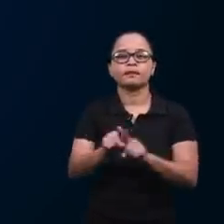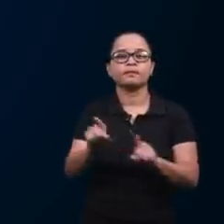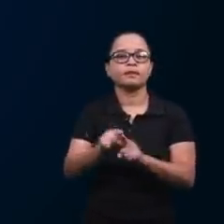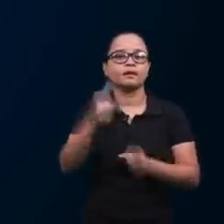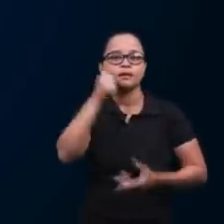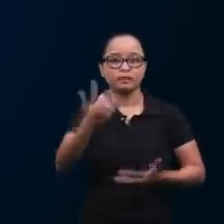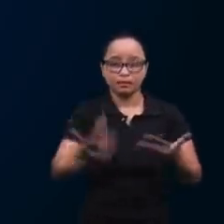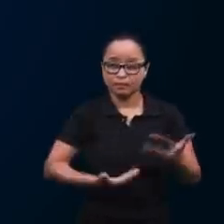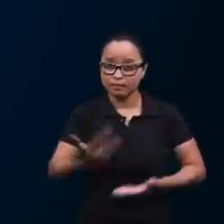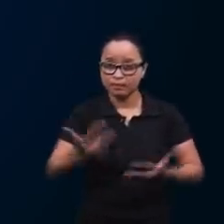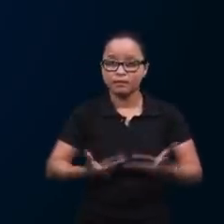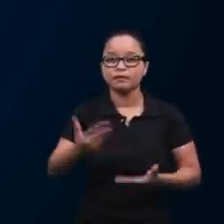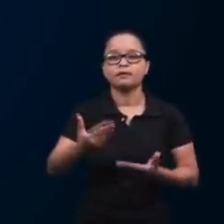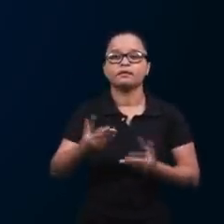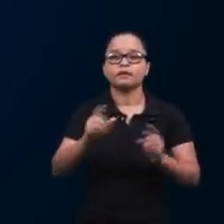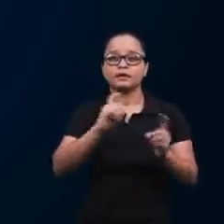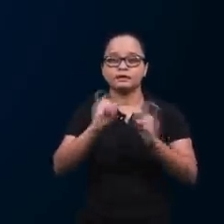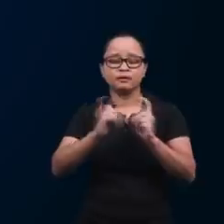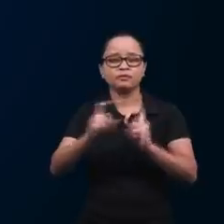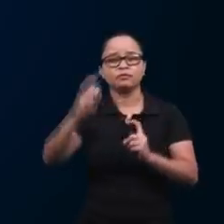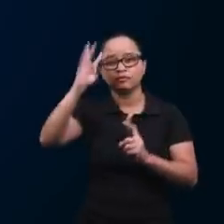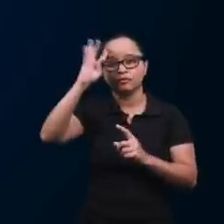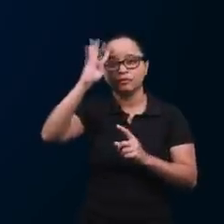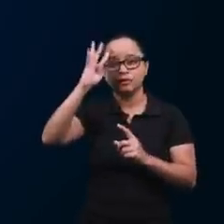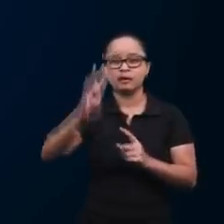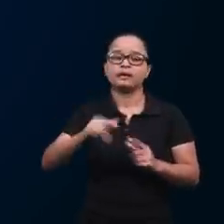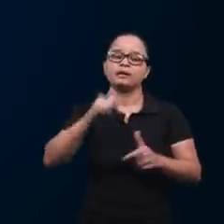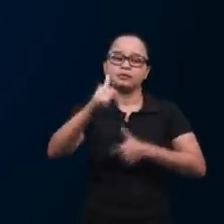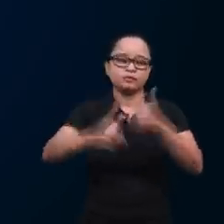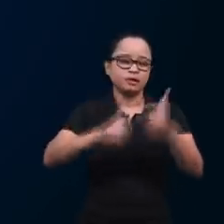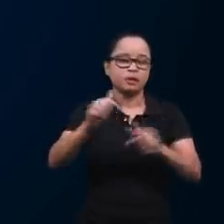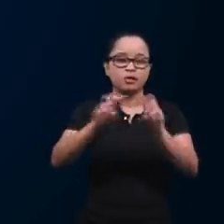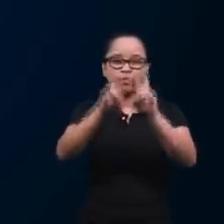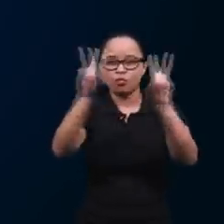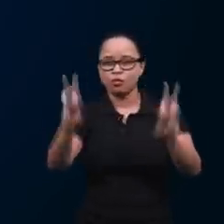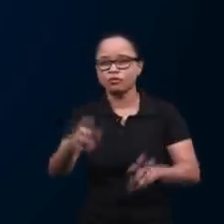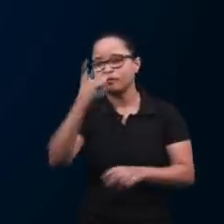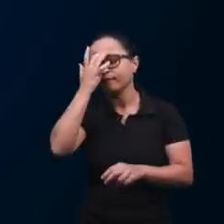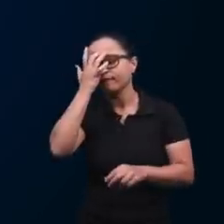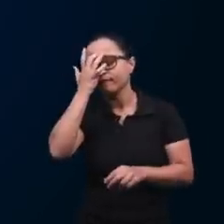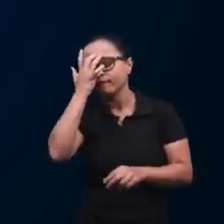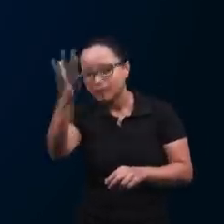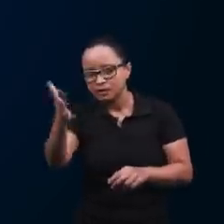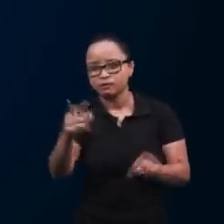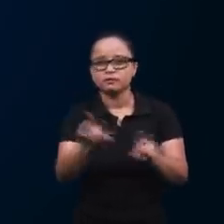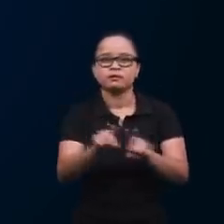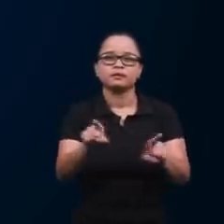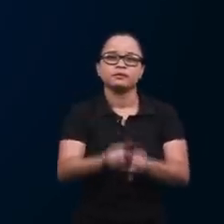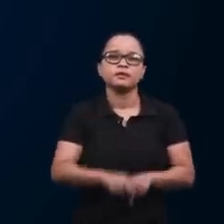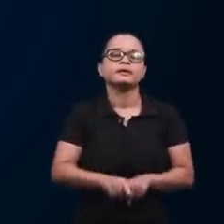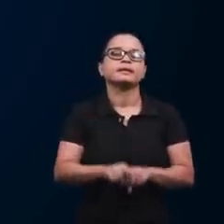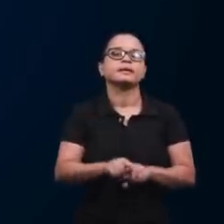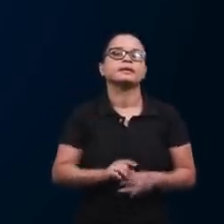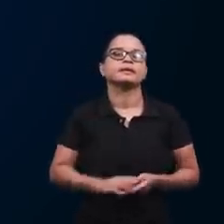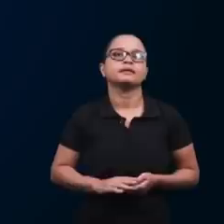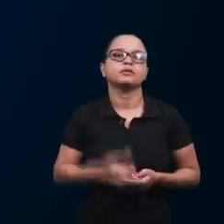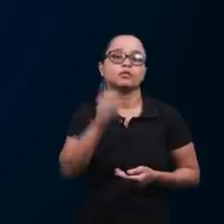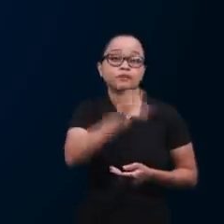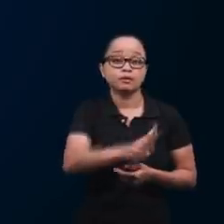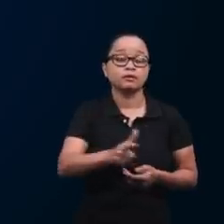senhora na reunião de quarta-feira quando vão trabalhar esse assunto tem tido mais facilidade também e